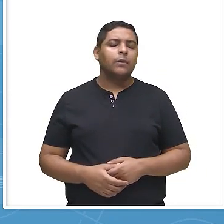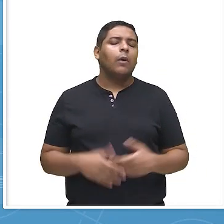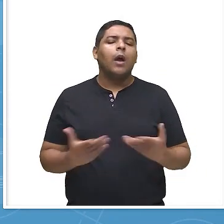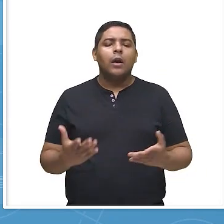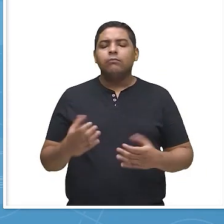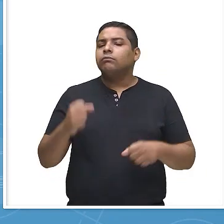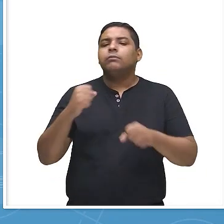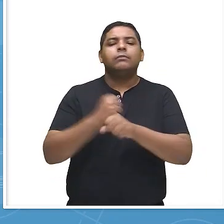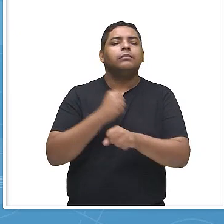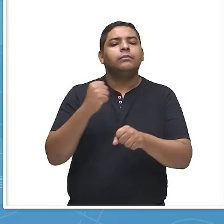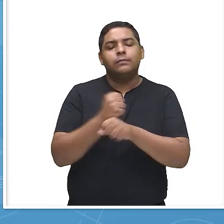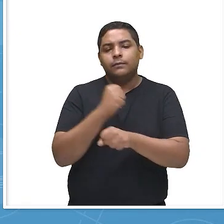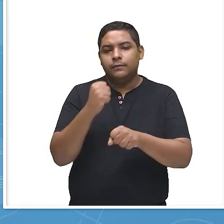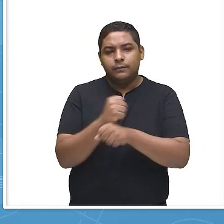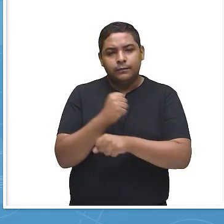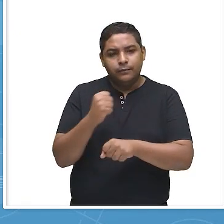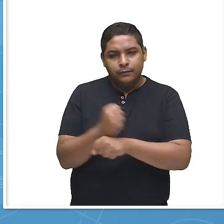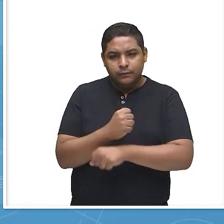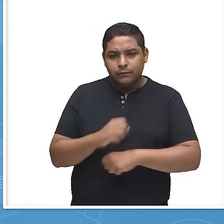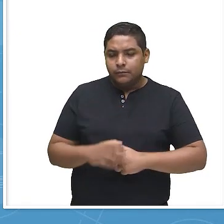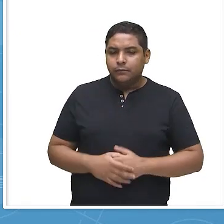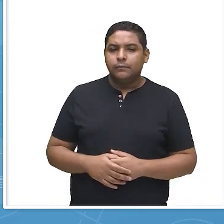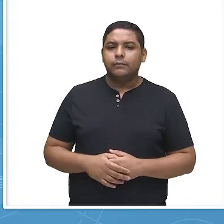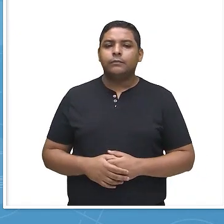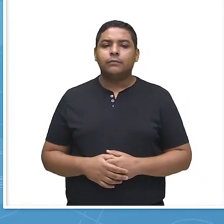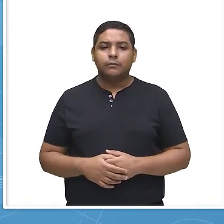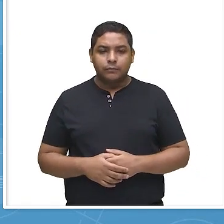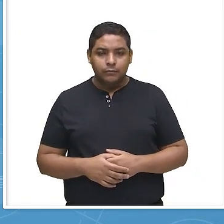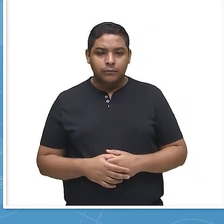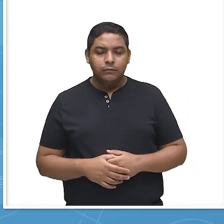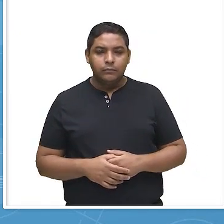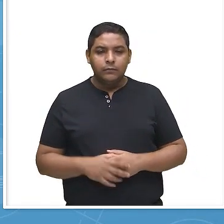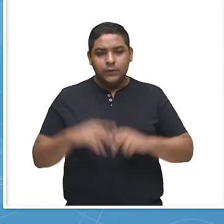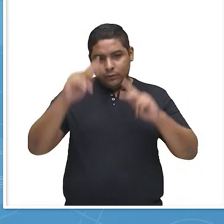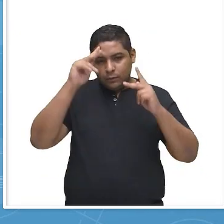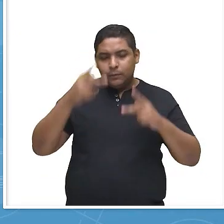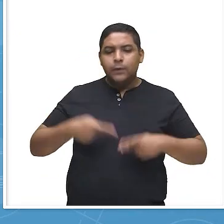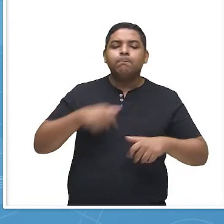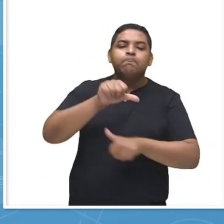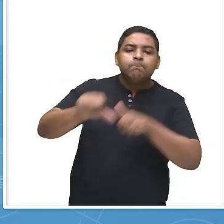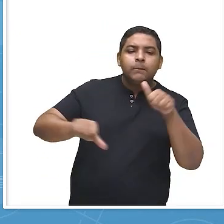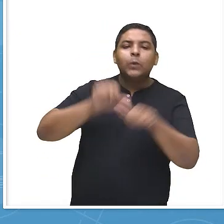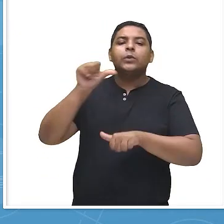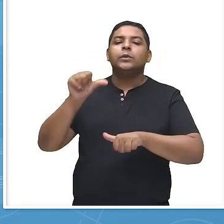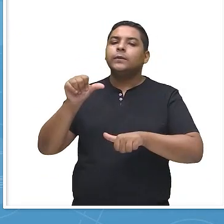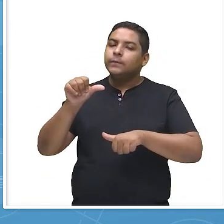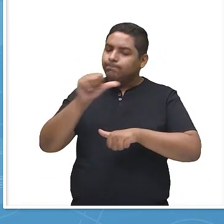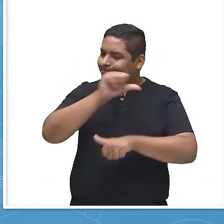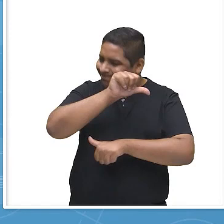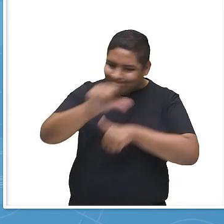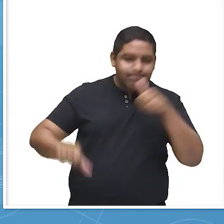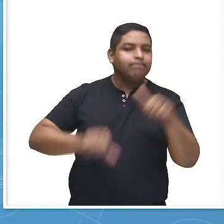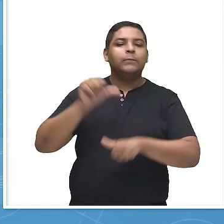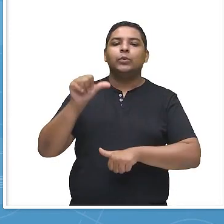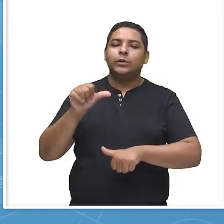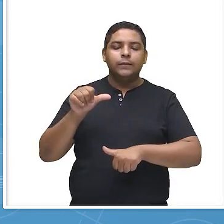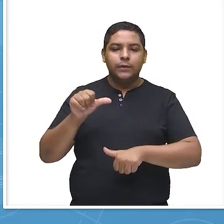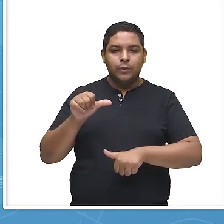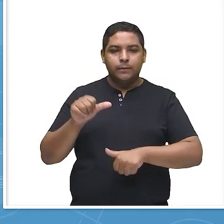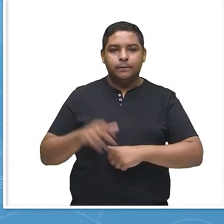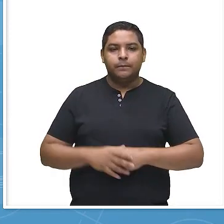que elemento da construção humana modificou drasticamente a paisagem do lugar onde você